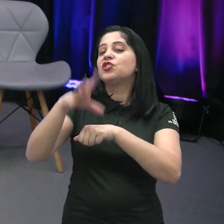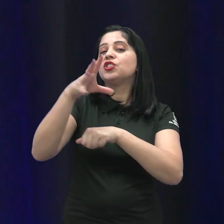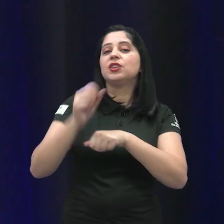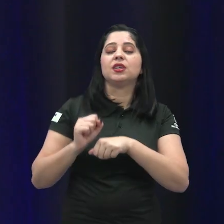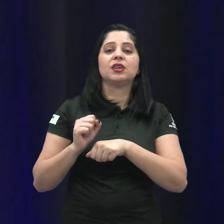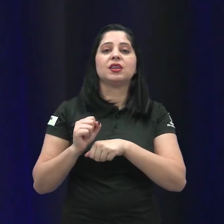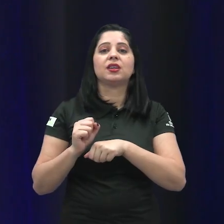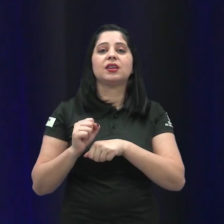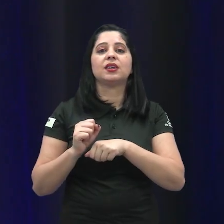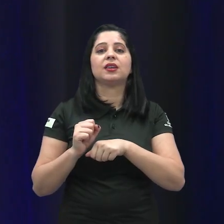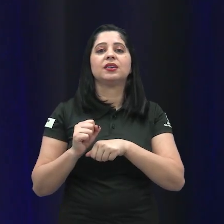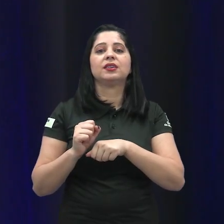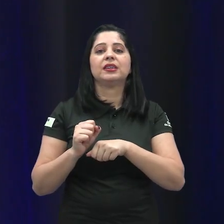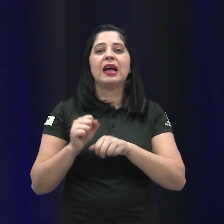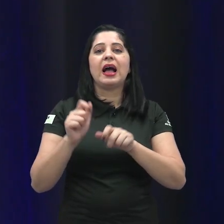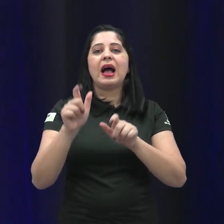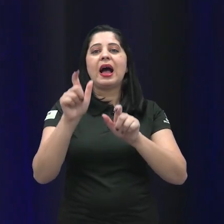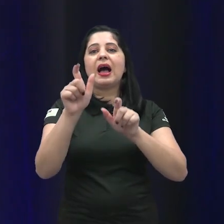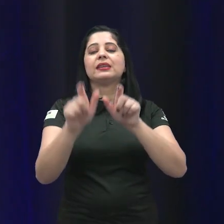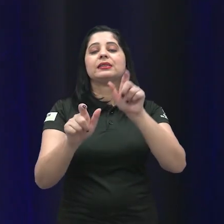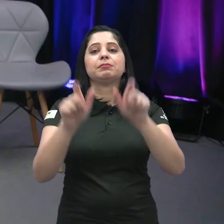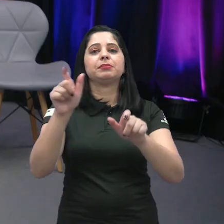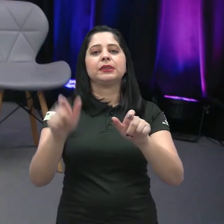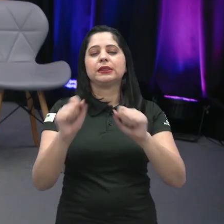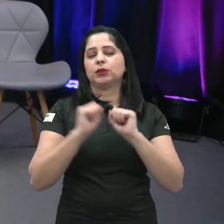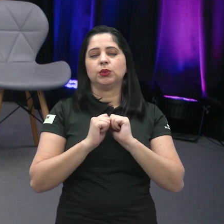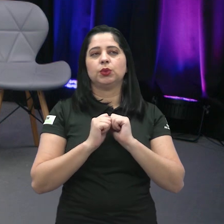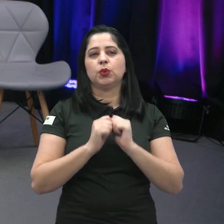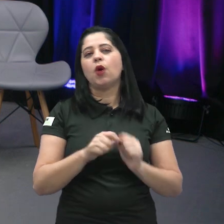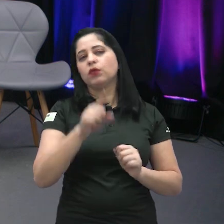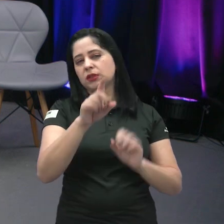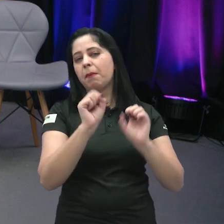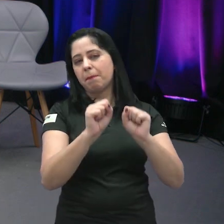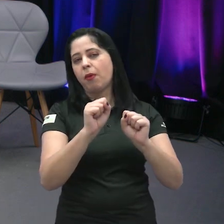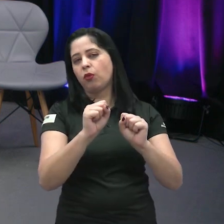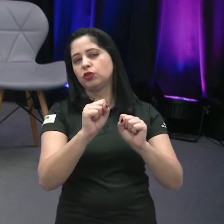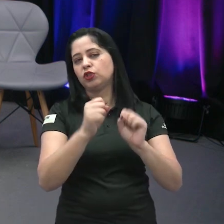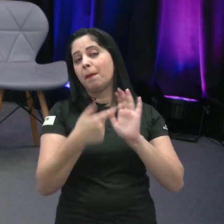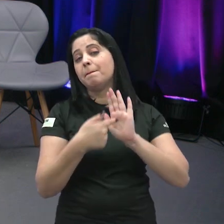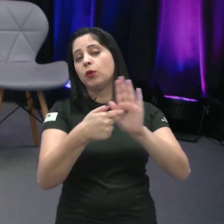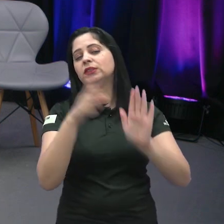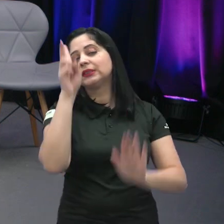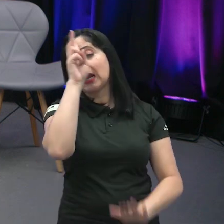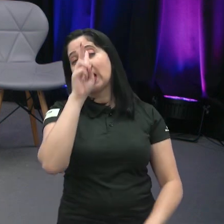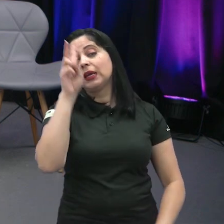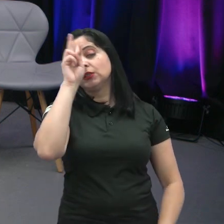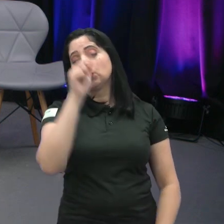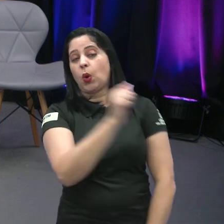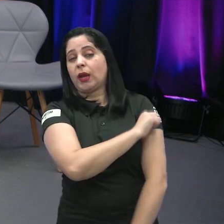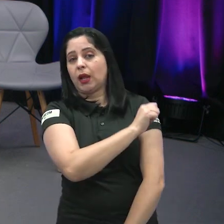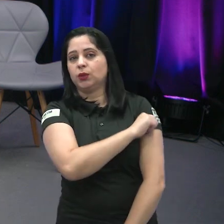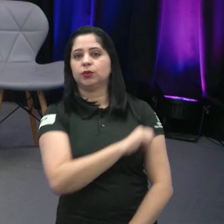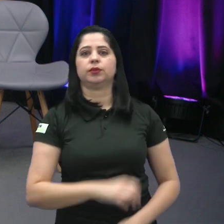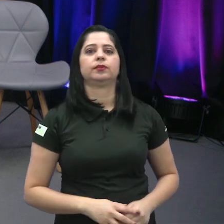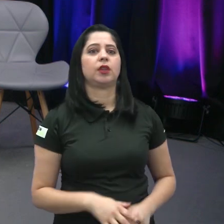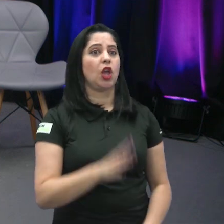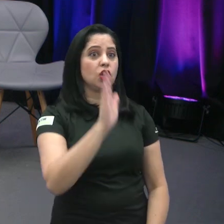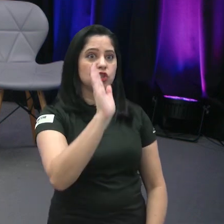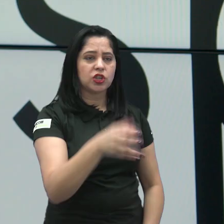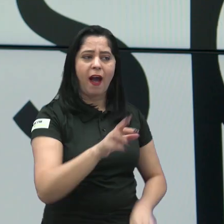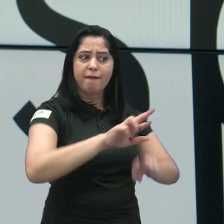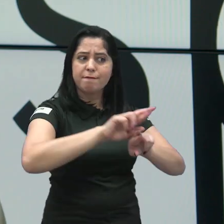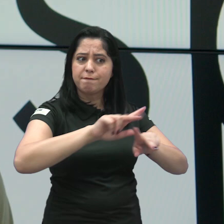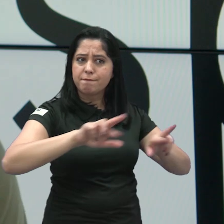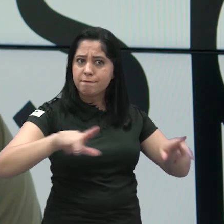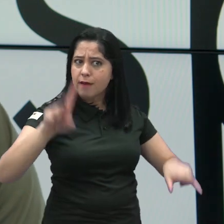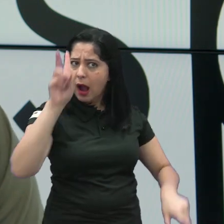uma dica ali para as pessoas com base em alguma história de inspiração que você já acompanhou através de algum aluno seu. Bom, já